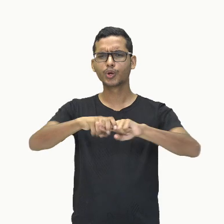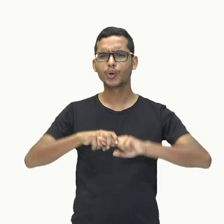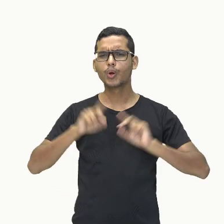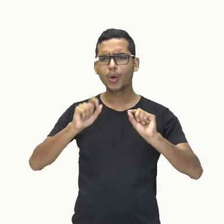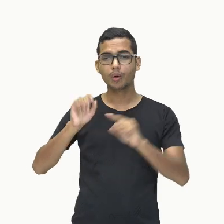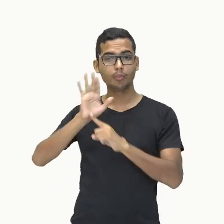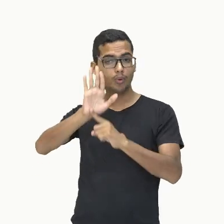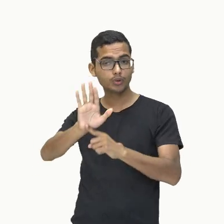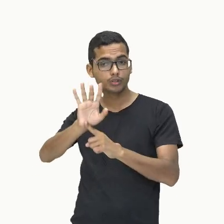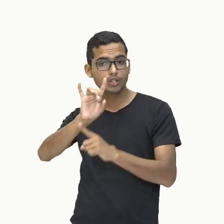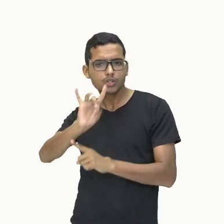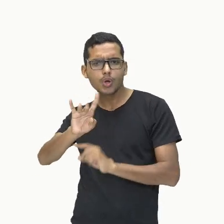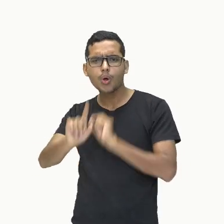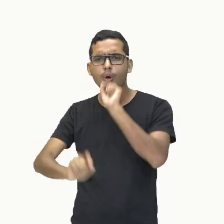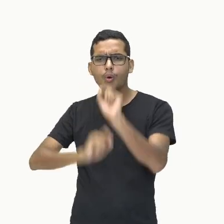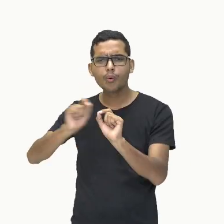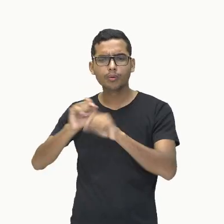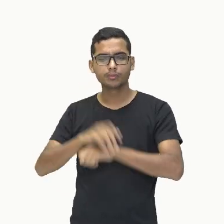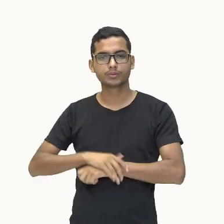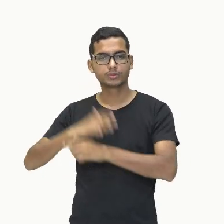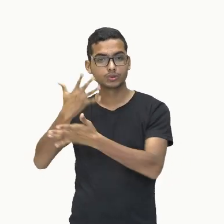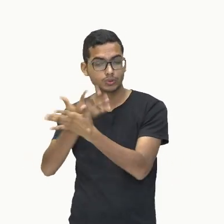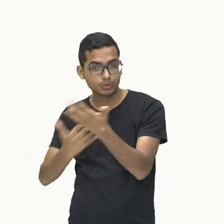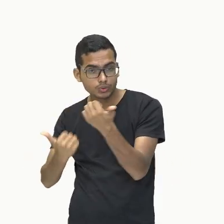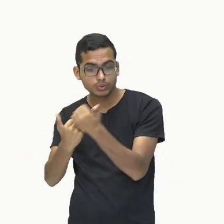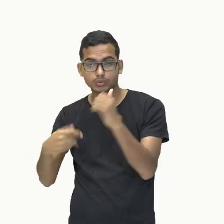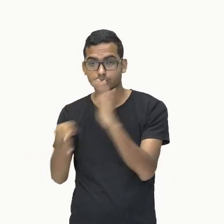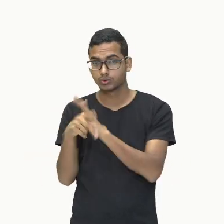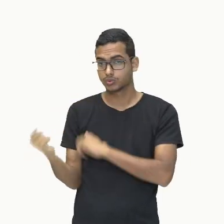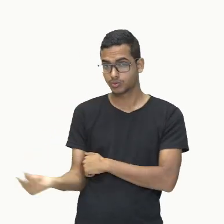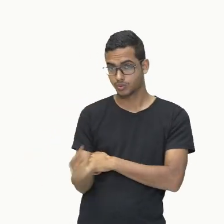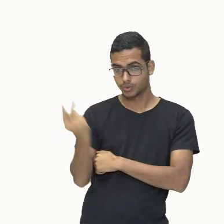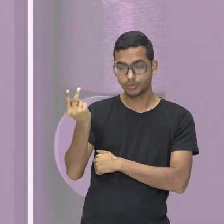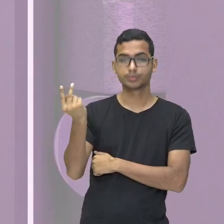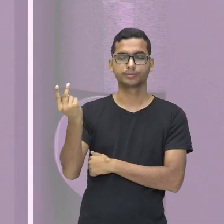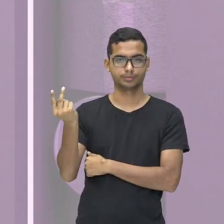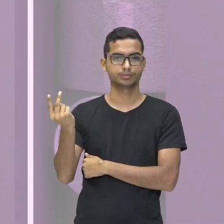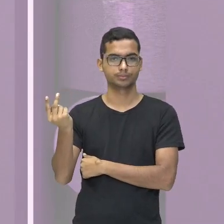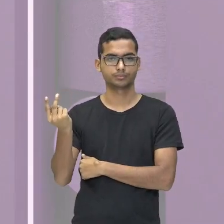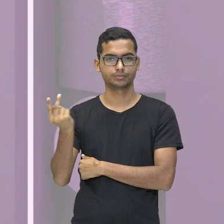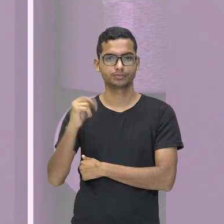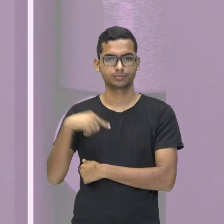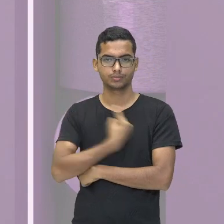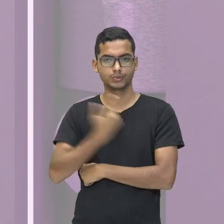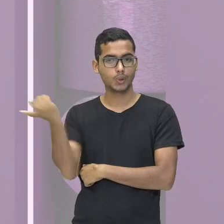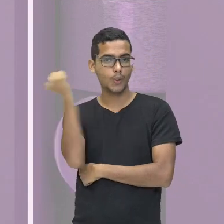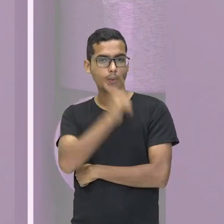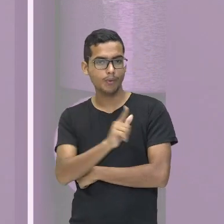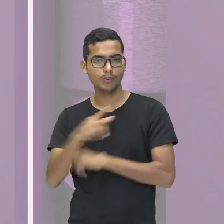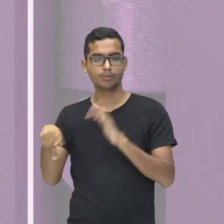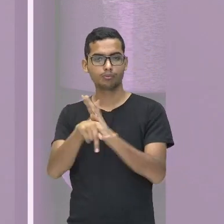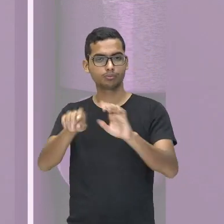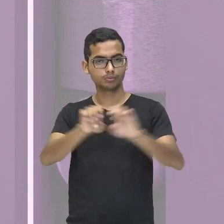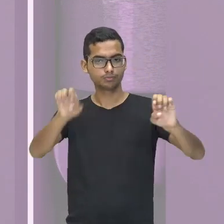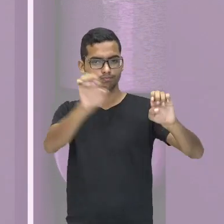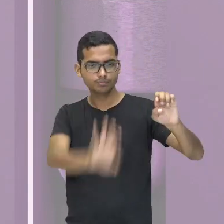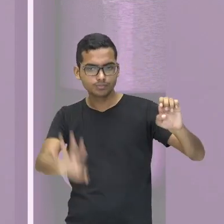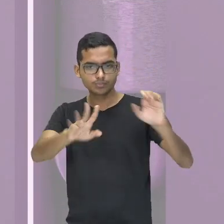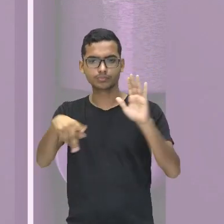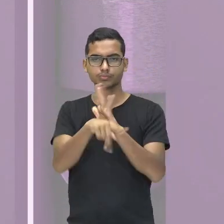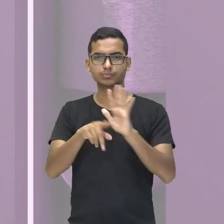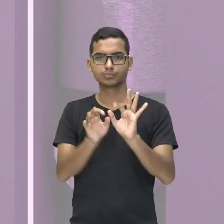mostrei somente a substituição dos valores que nós obtivemos lá da equação geral da reta,